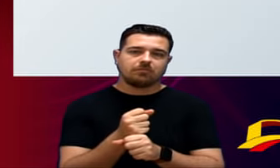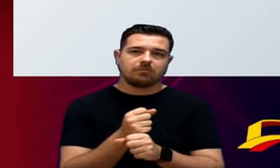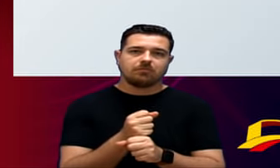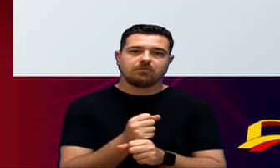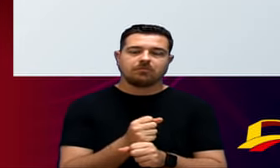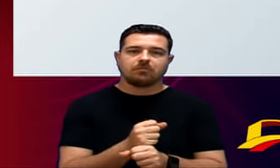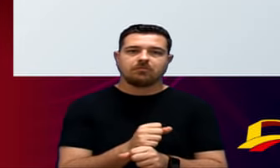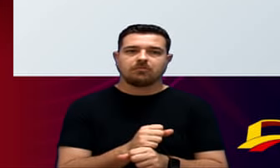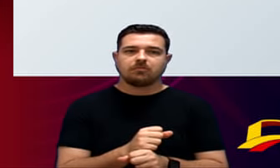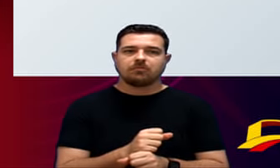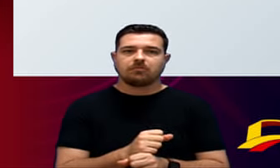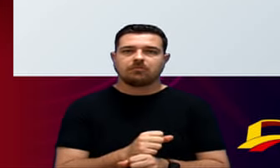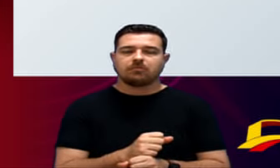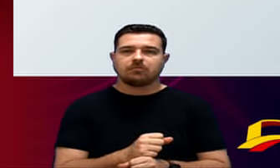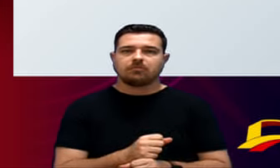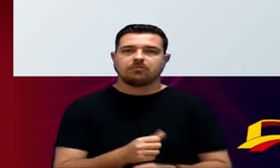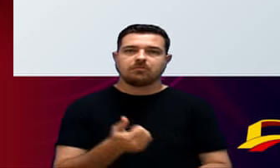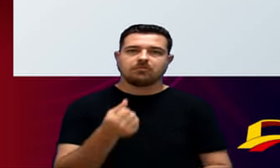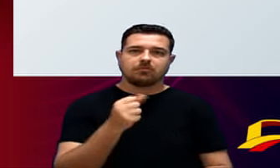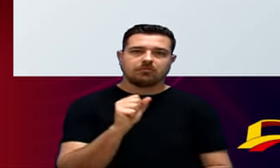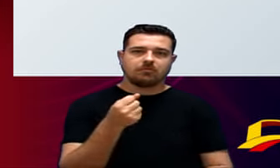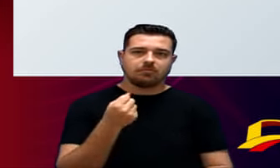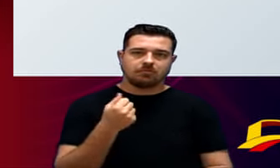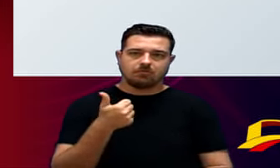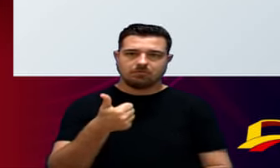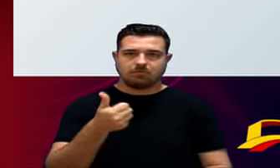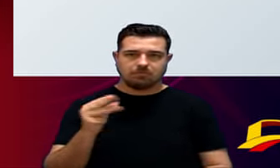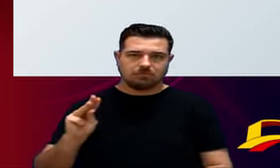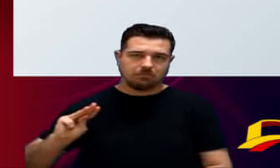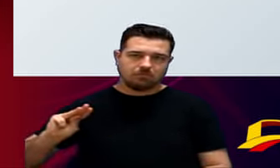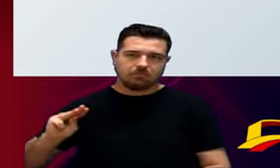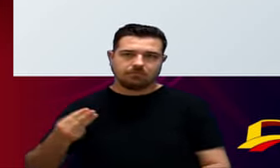aí né como já falei 81 r.